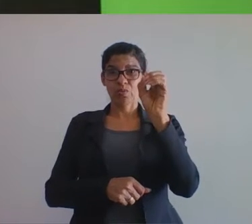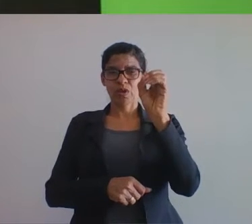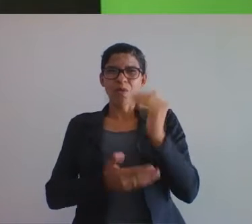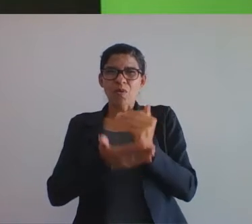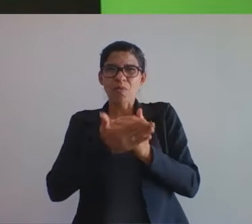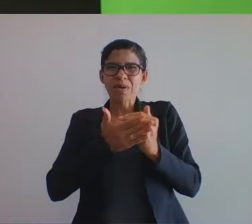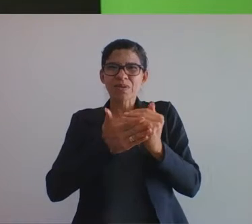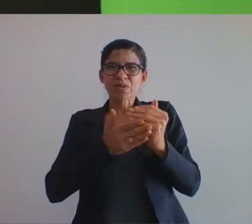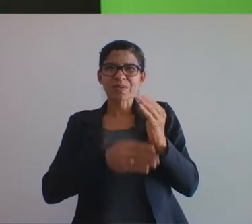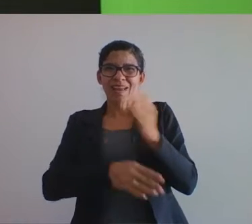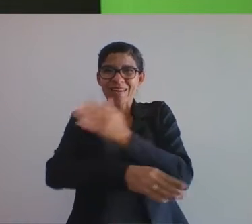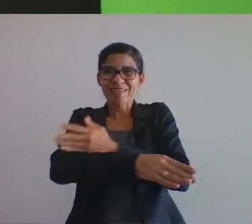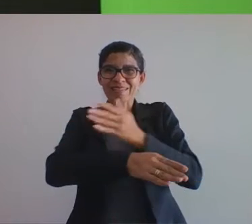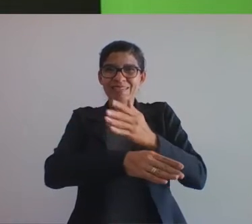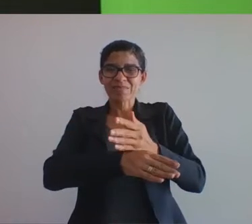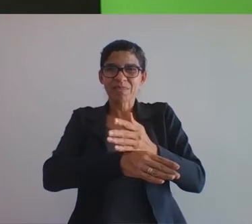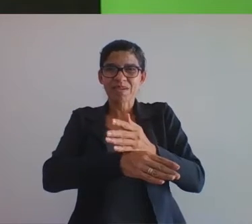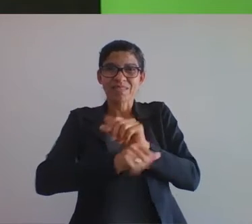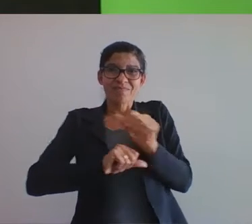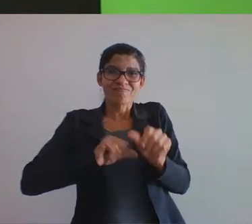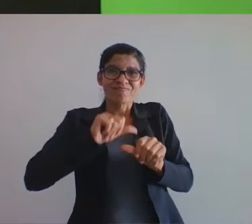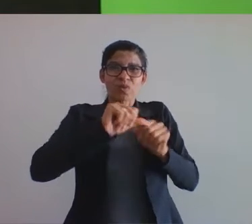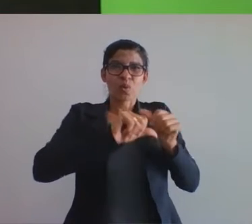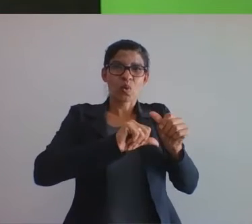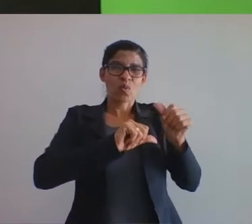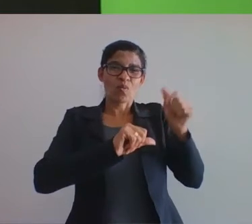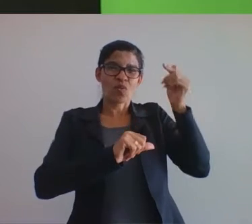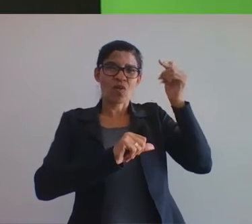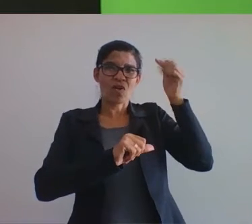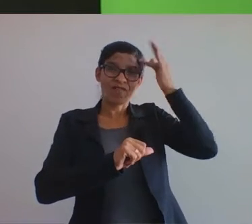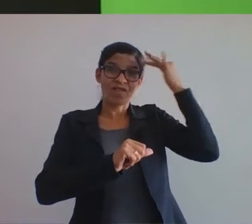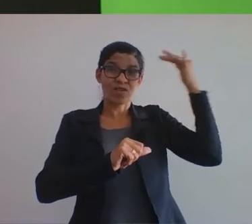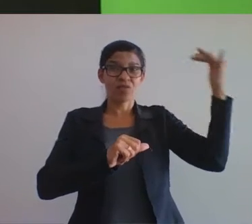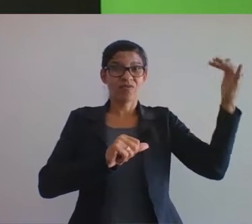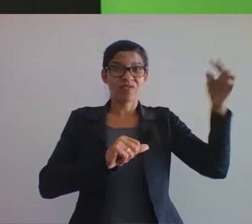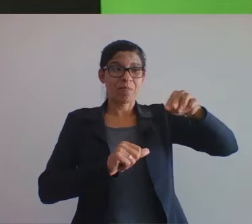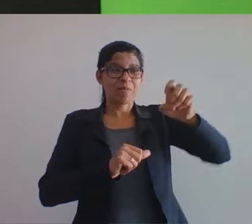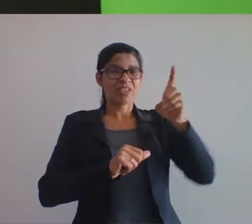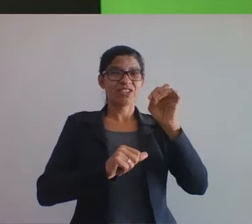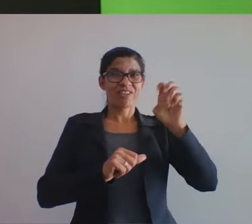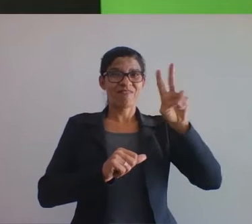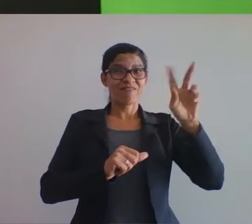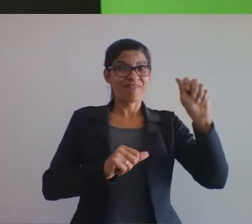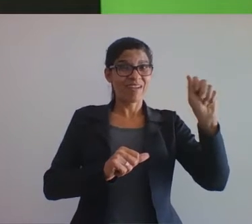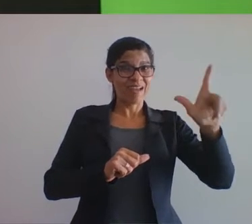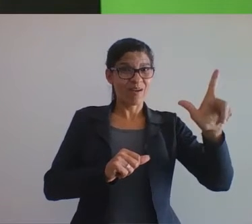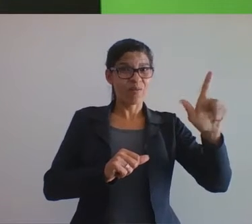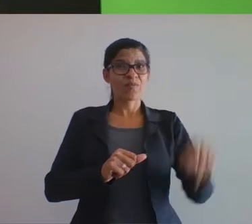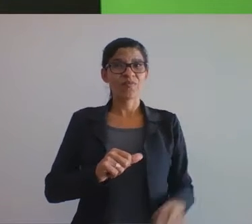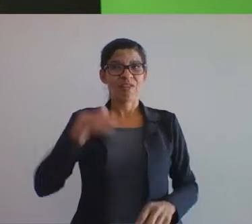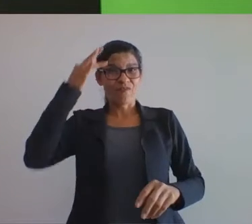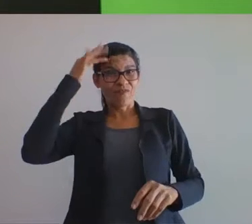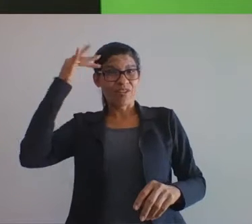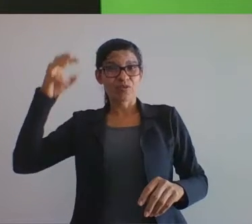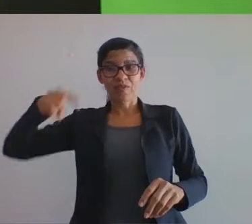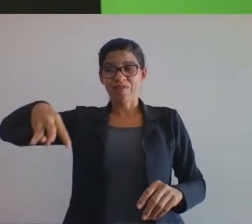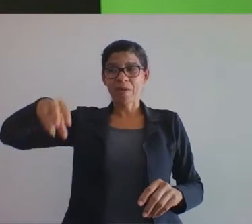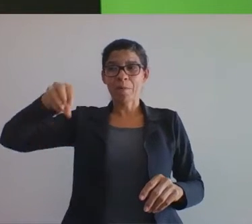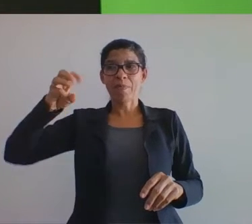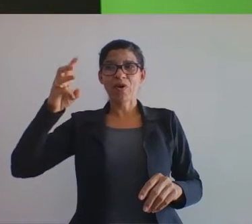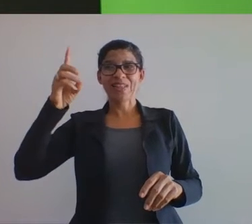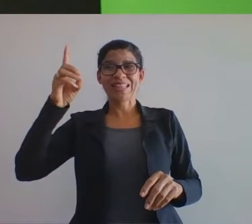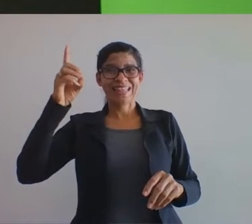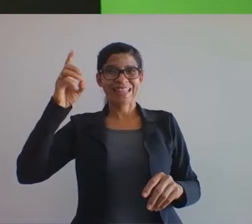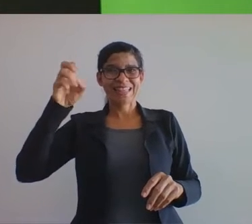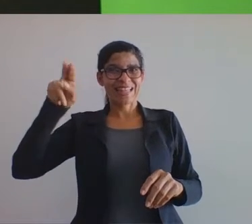e formaram uma transição entre a filosofia medieval e a moderna. O Renascimento começou na Itália